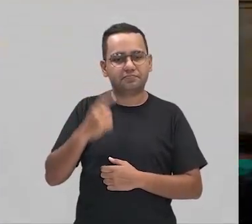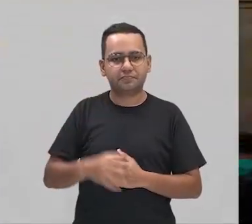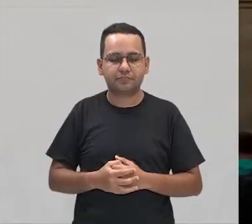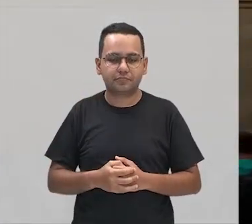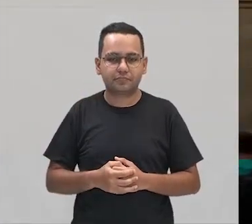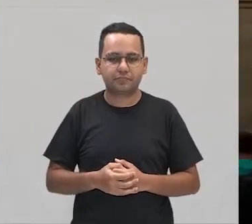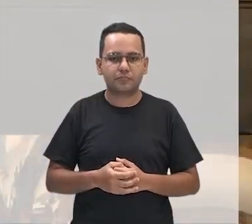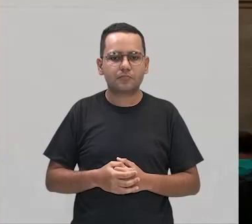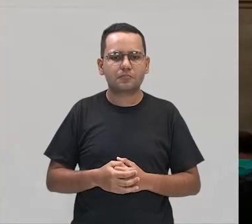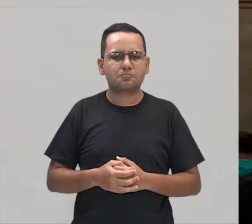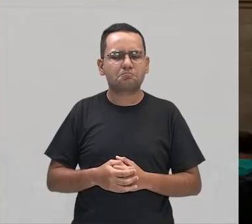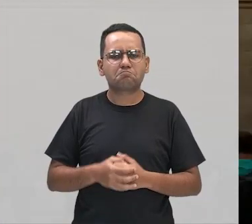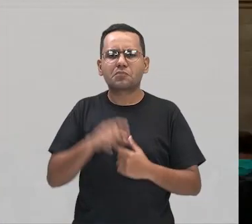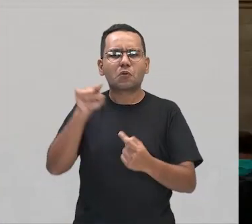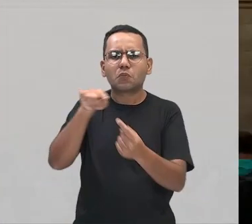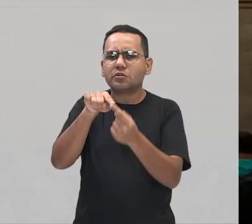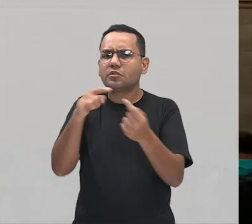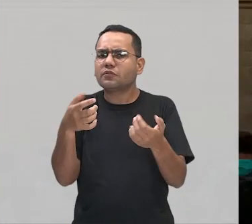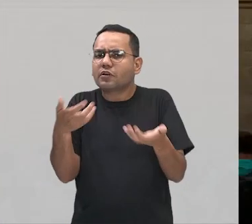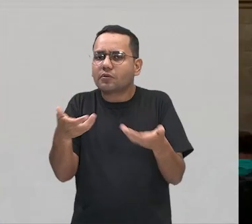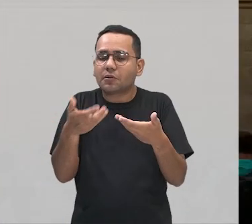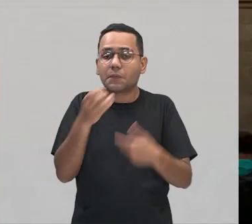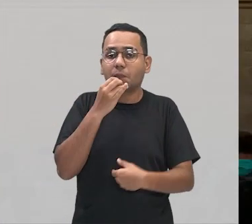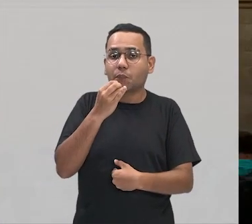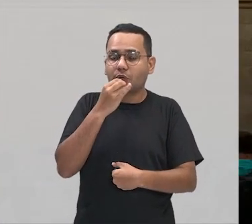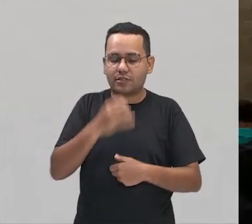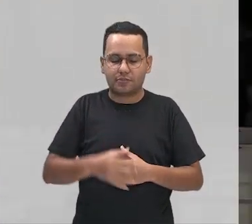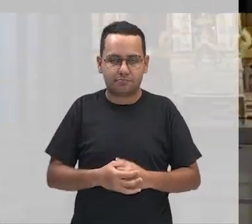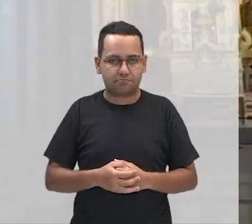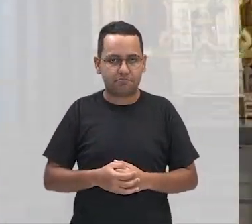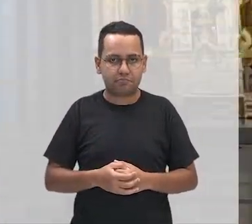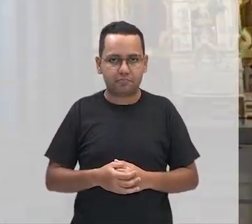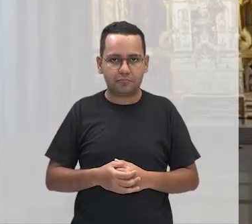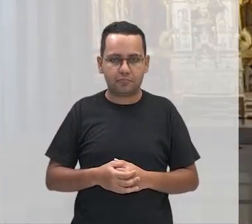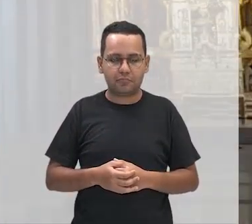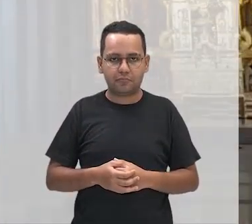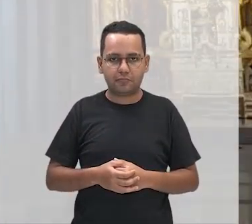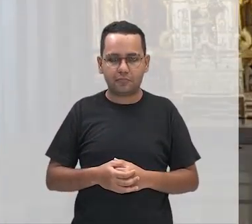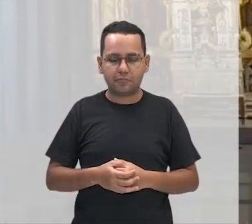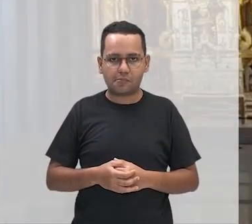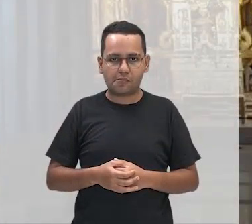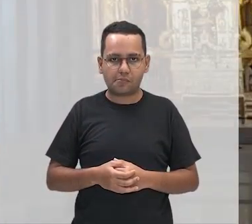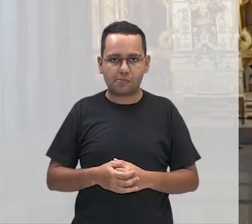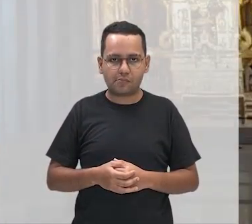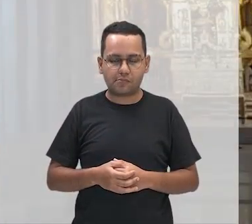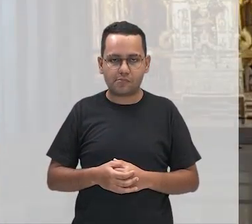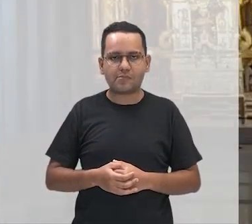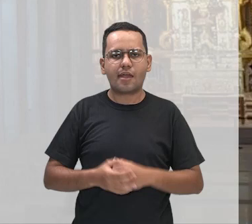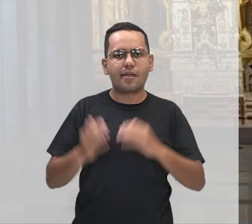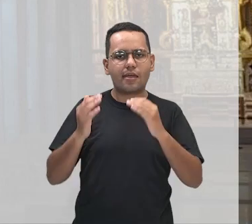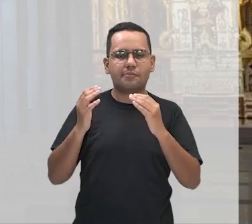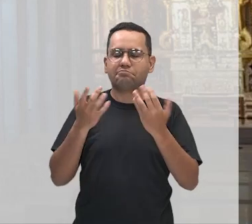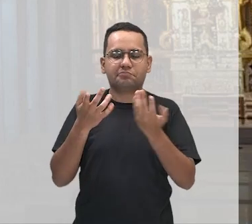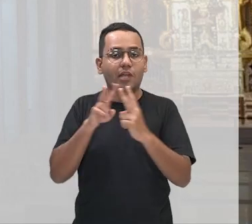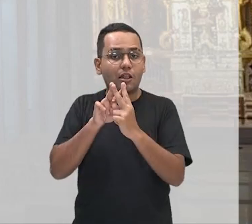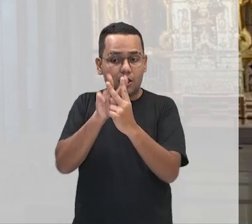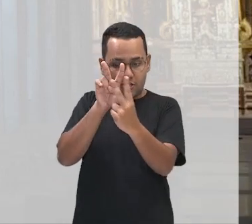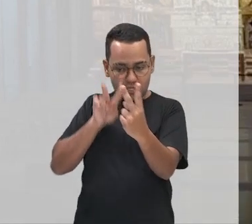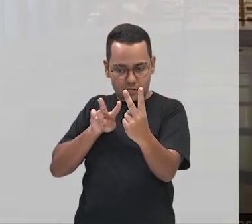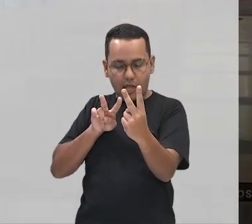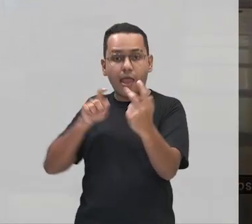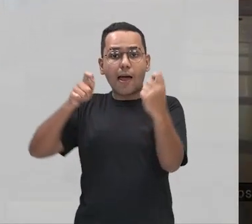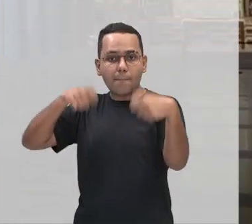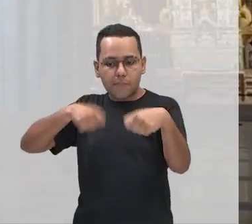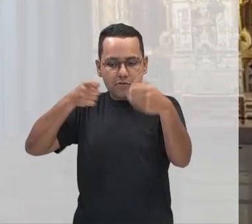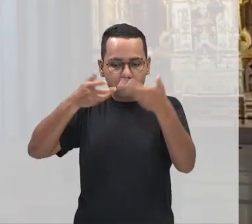consiga perceber que mesmo à distância, a gente consegue fazer uma visita nos